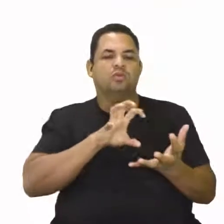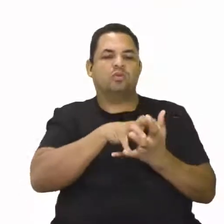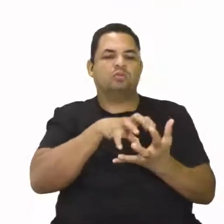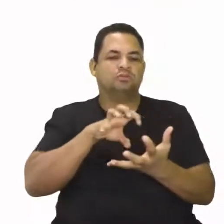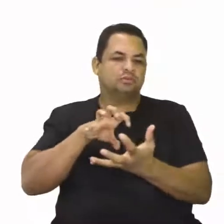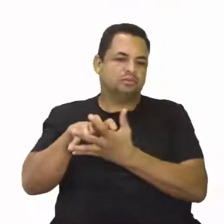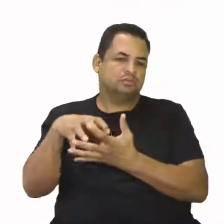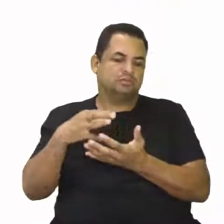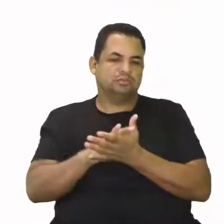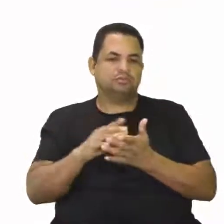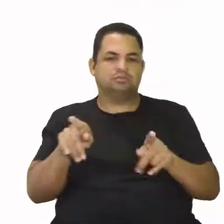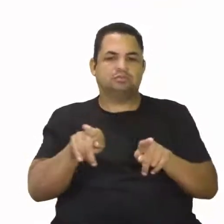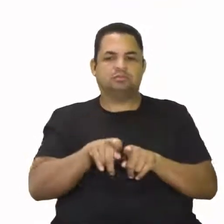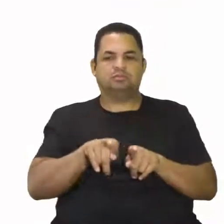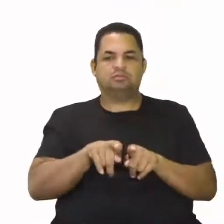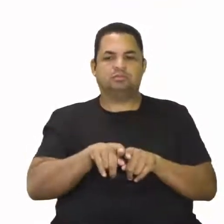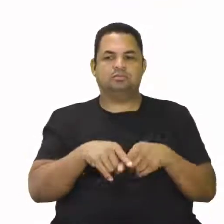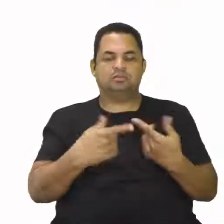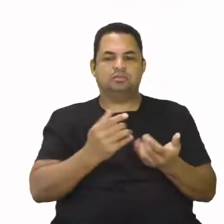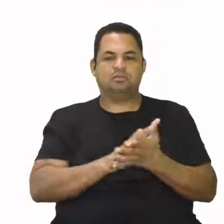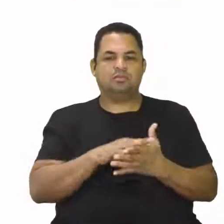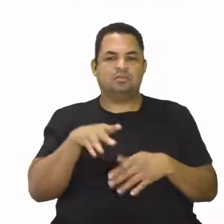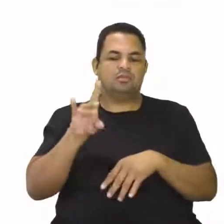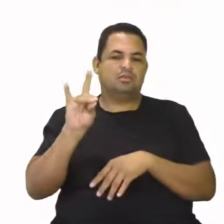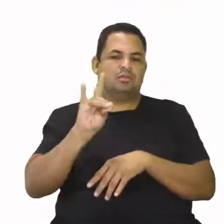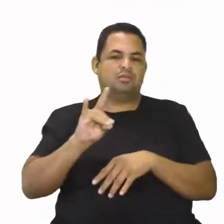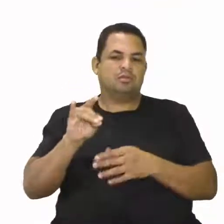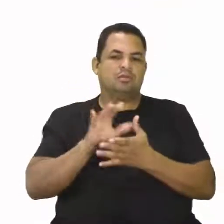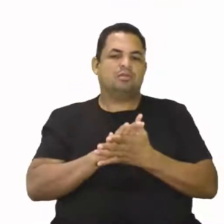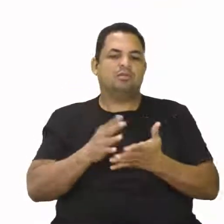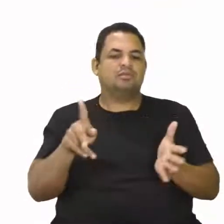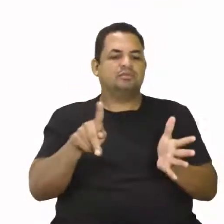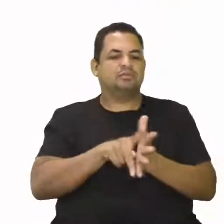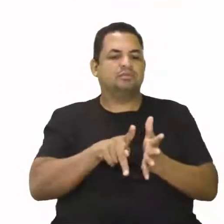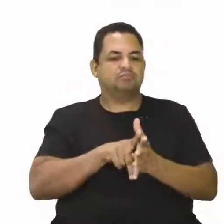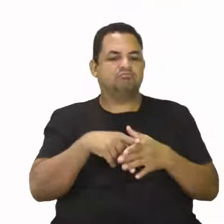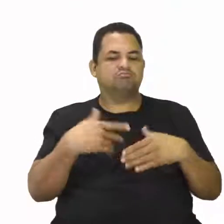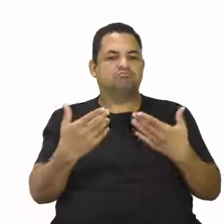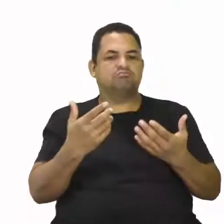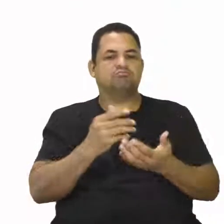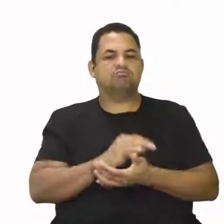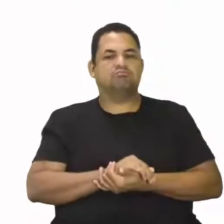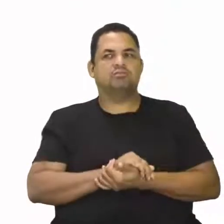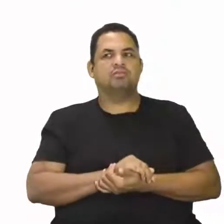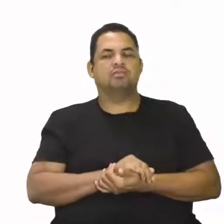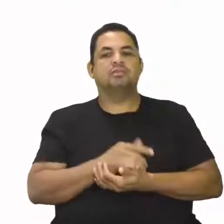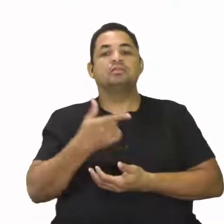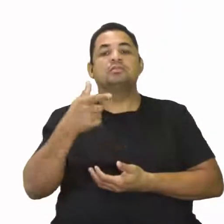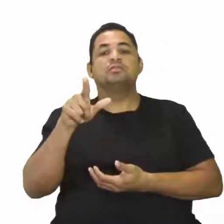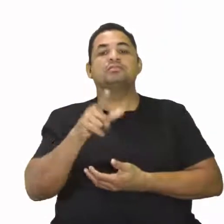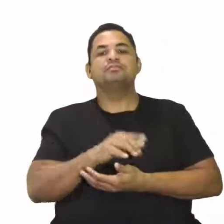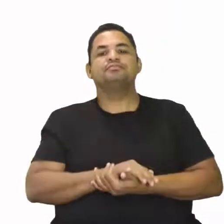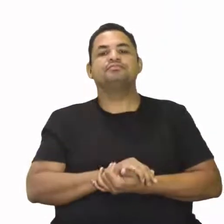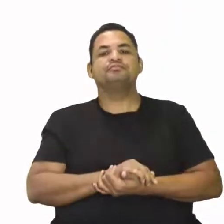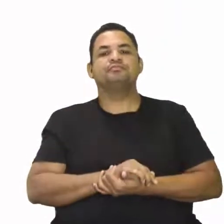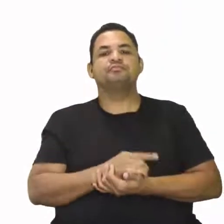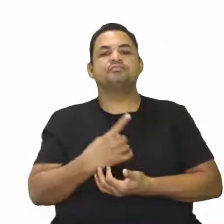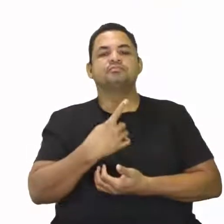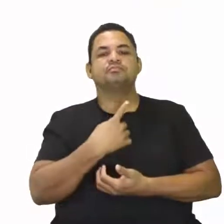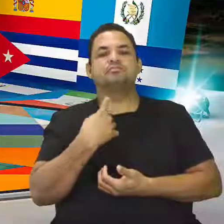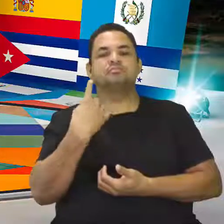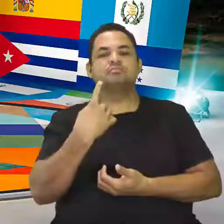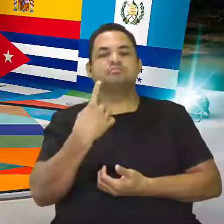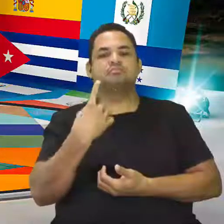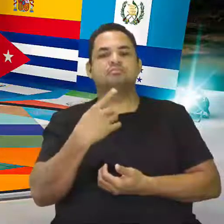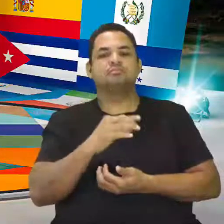colonização. Nós vimos também que a Bolívia ela tem várias peculiaridades, e uma outra peculiaridade que a gente não viu